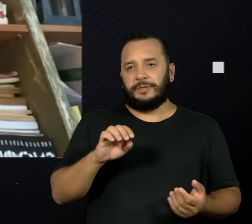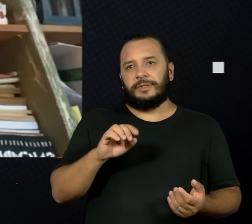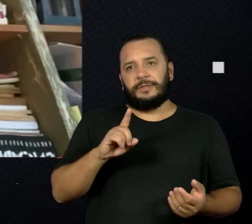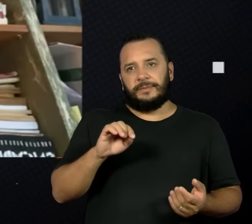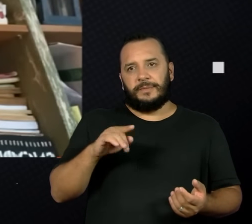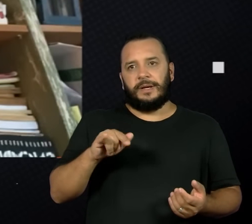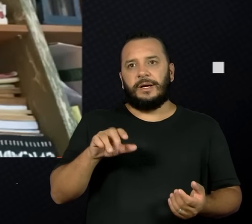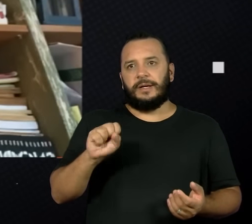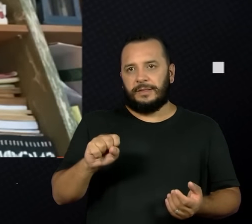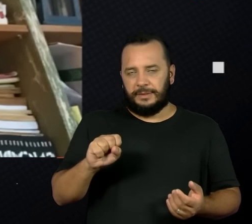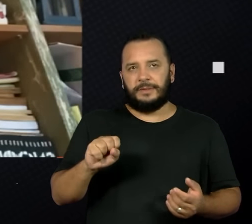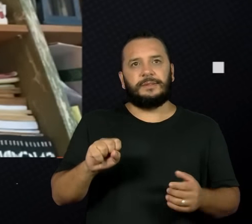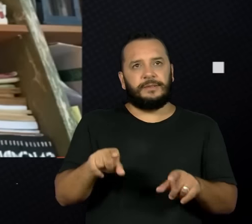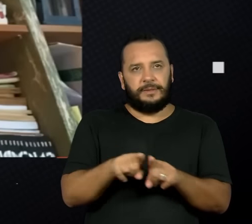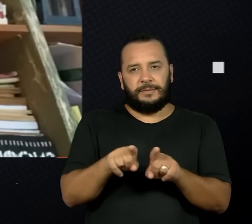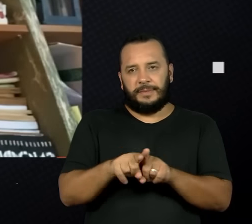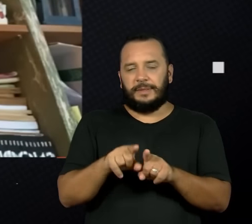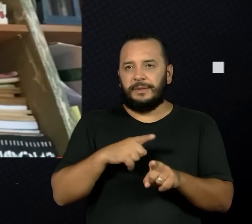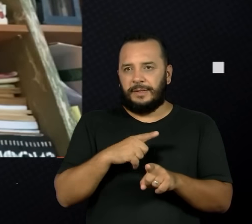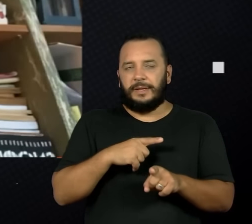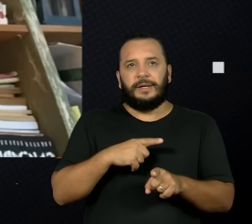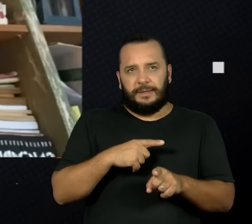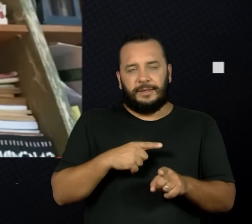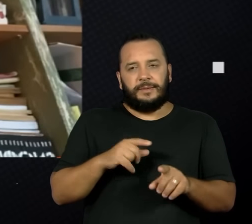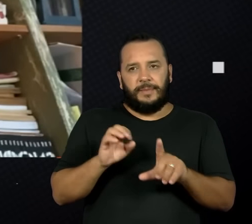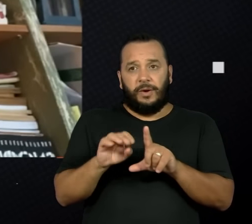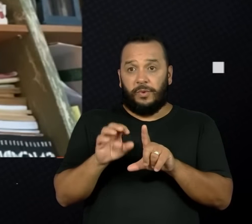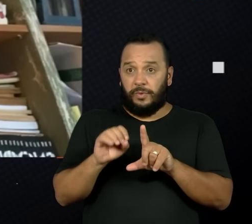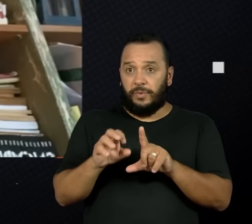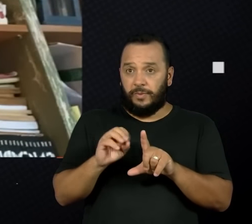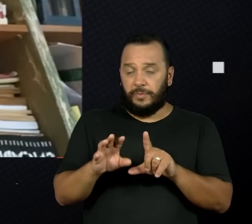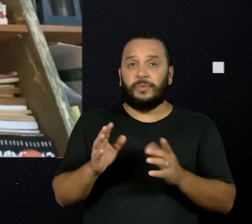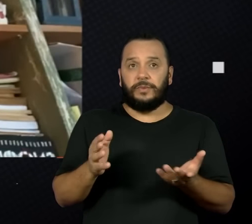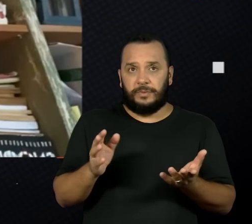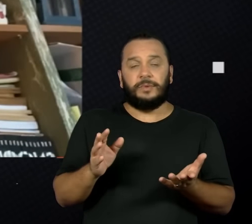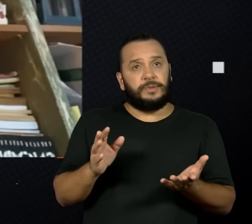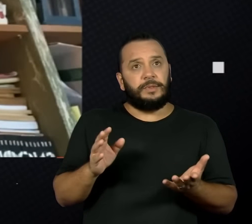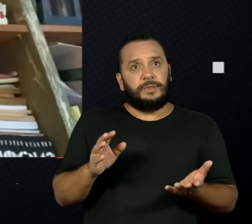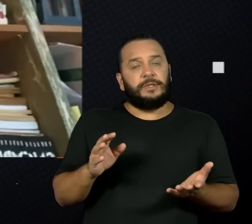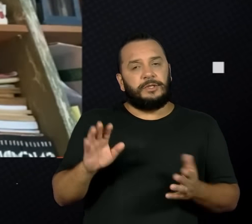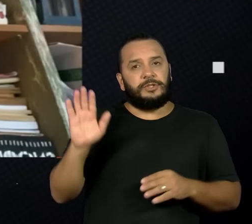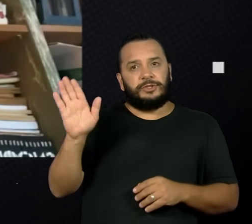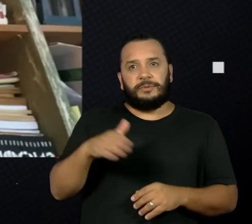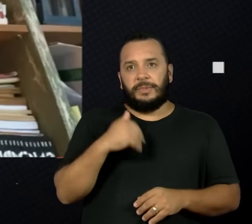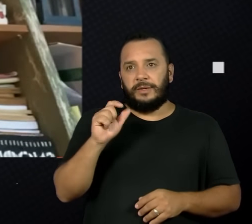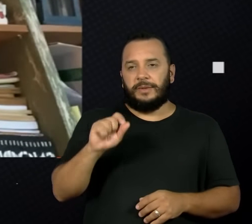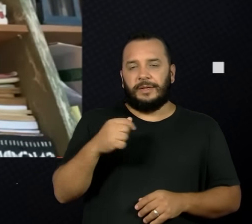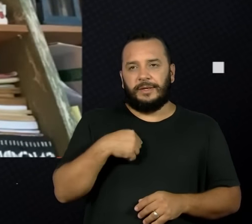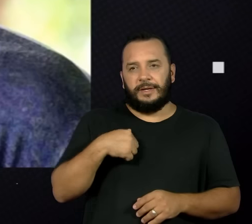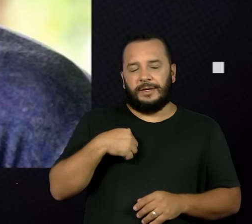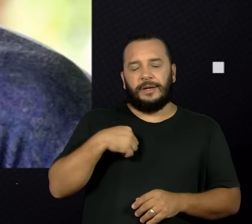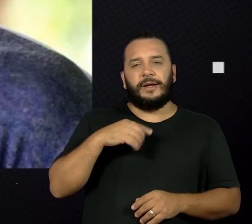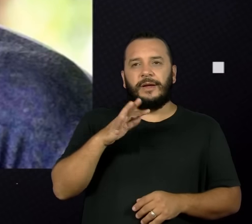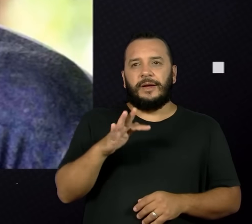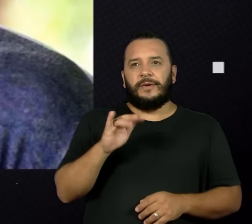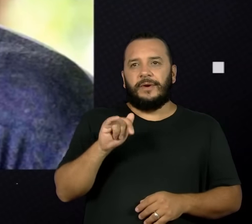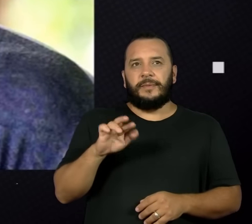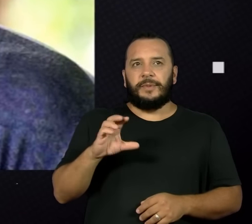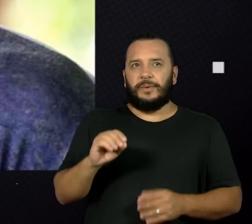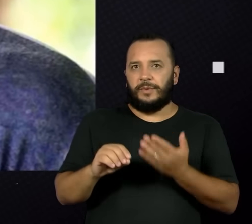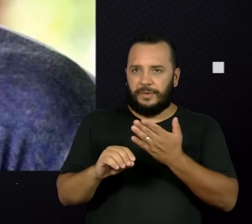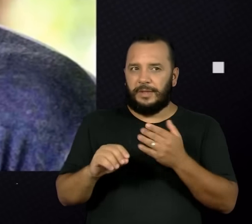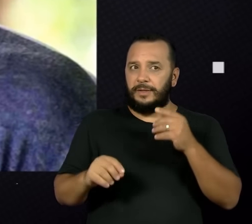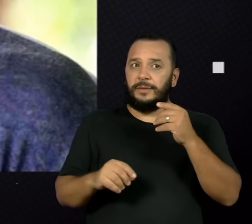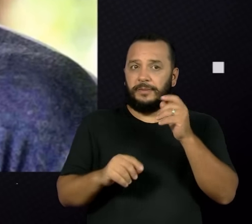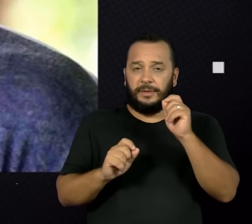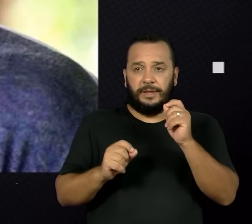pr pra Globo e aí a gente teve a sorte e o prazer de ter o Fábio escalado para fazer o Artur o Artur da mesma forma